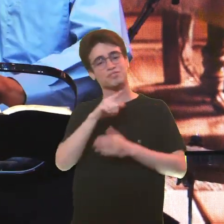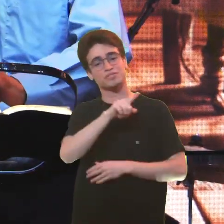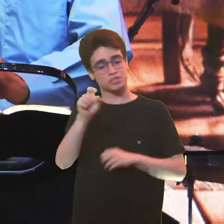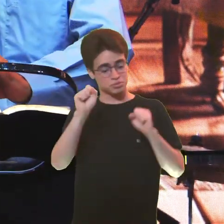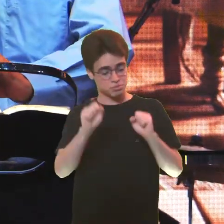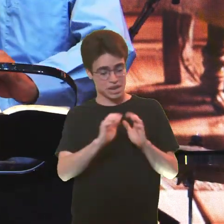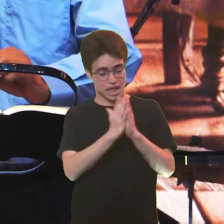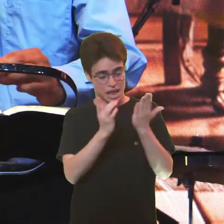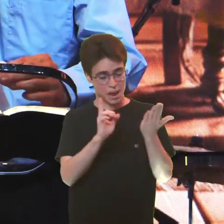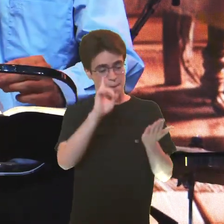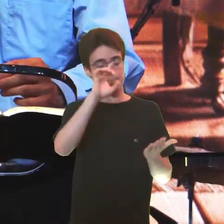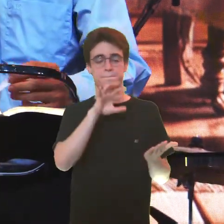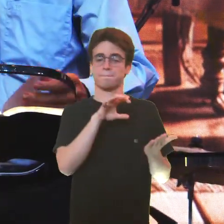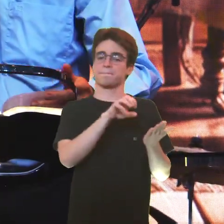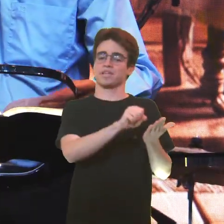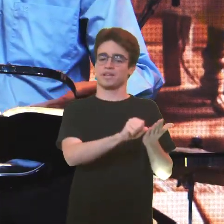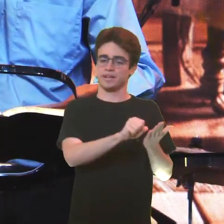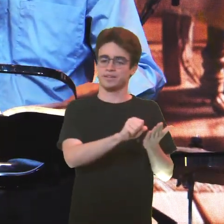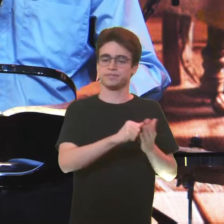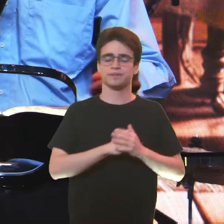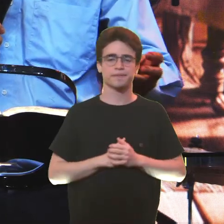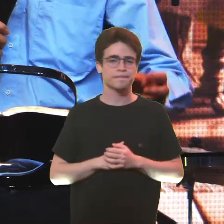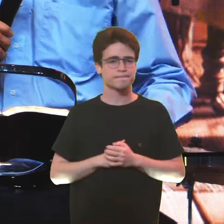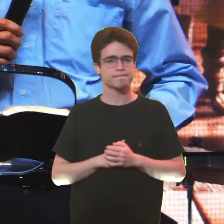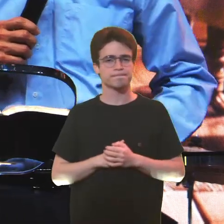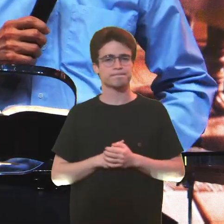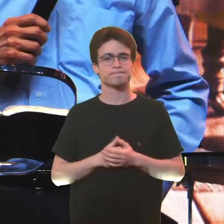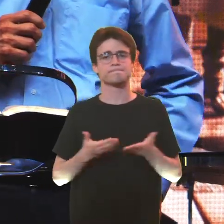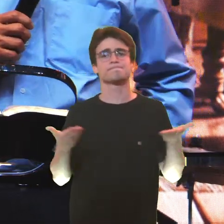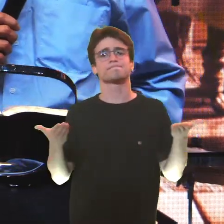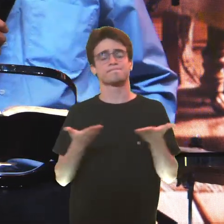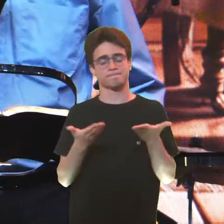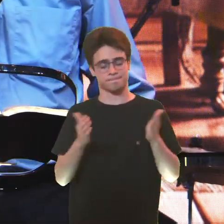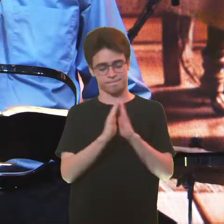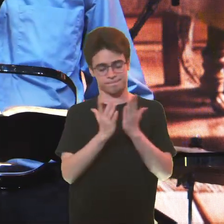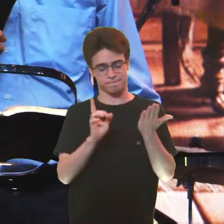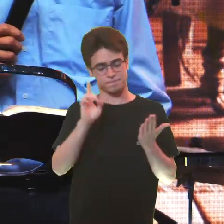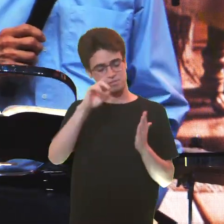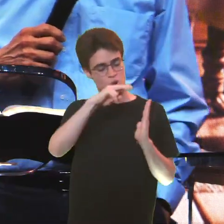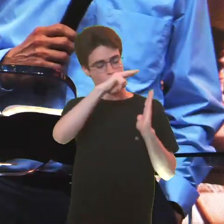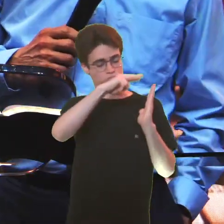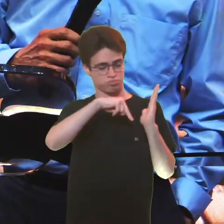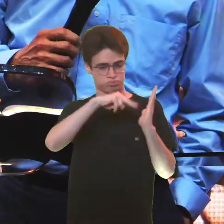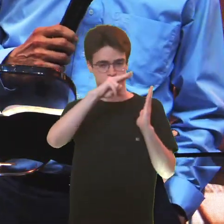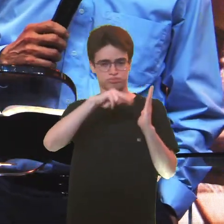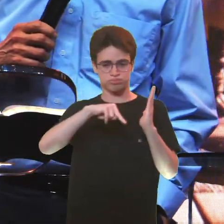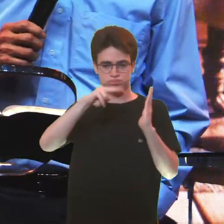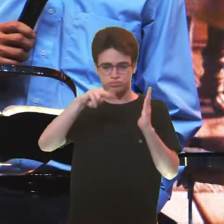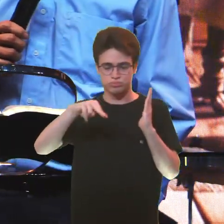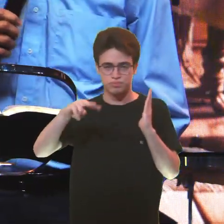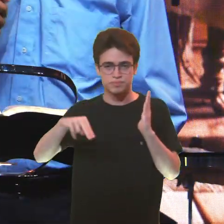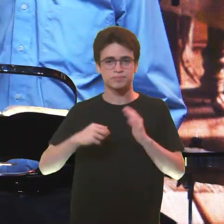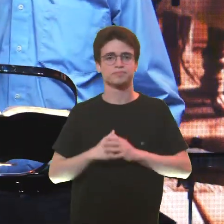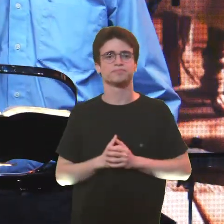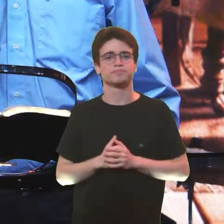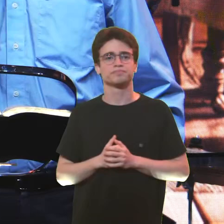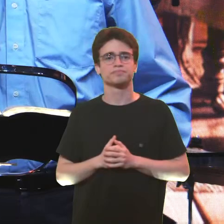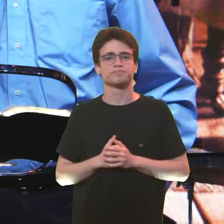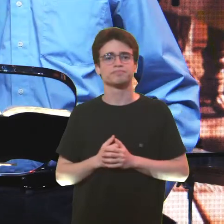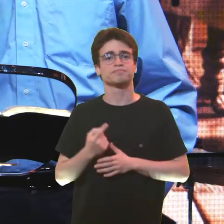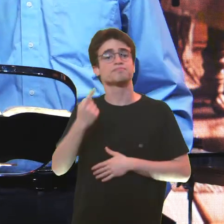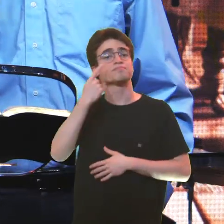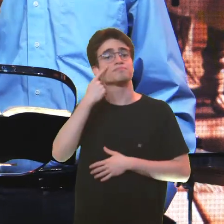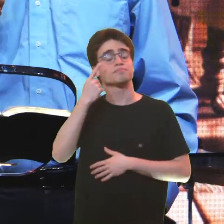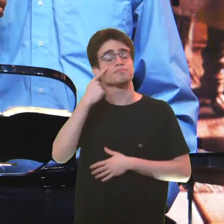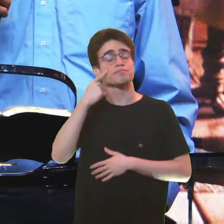Biblias Eu gostaria de convidá-los a abrirem suas Bíblias para poder leer la palabra de Dios para poder ler a palavra de Deus en el libro del